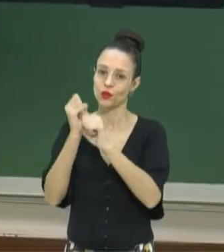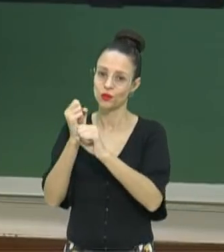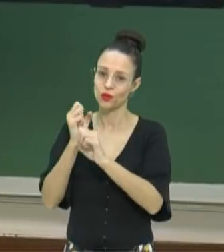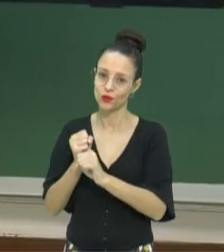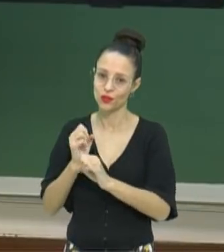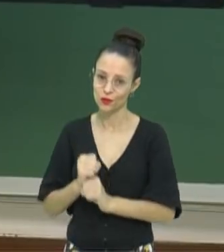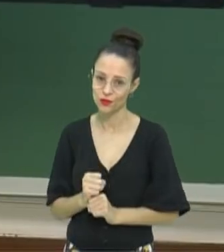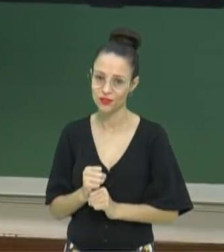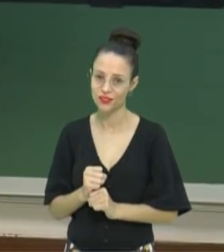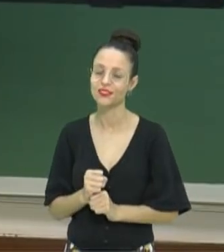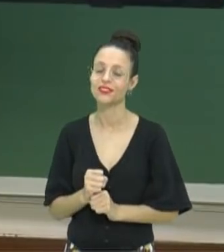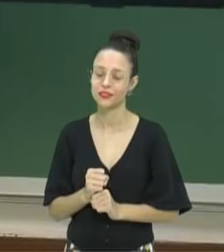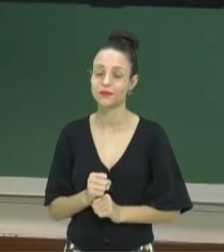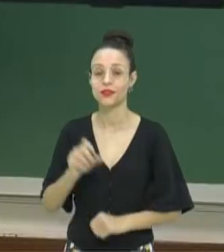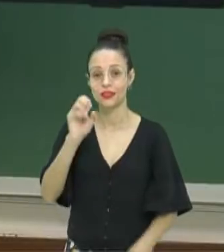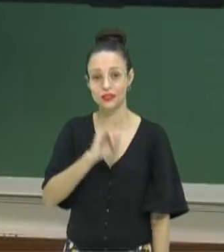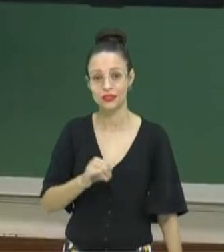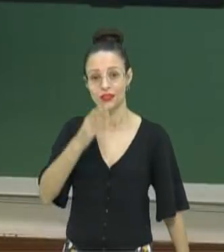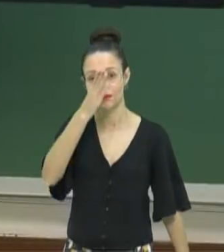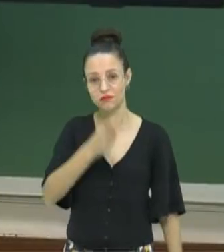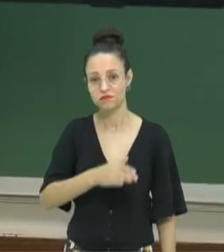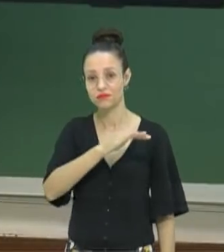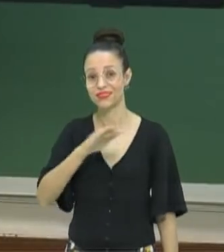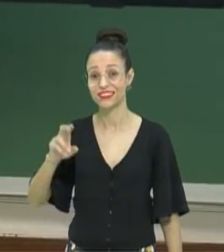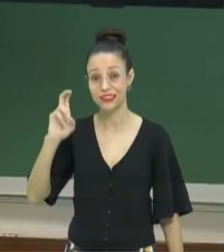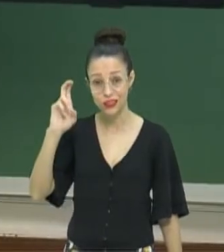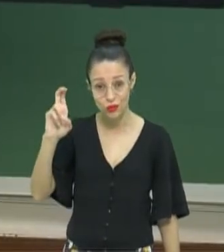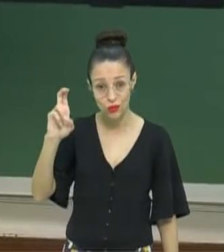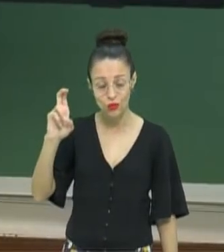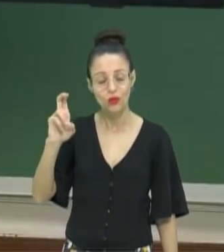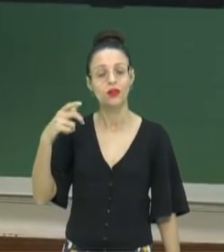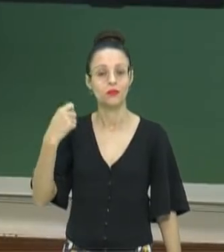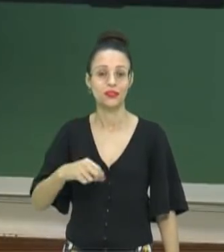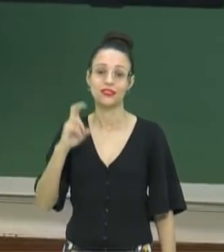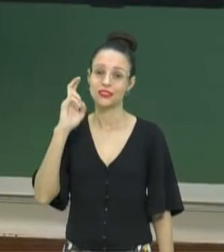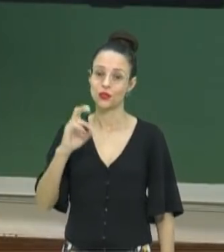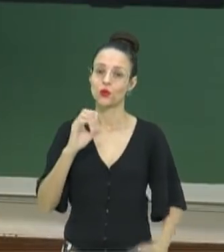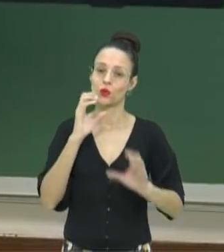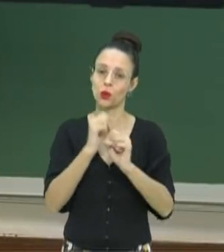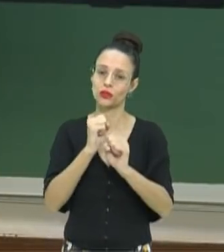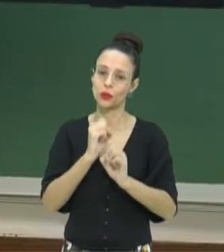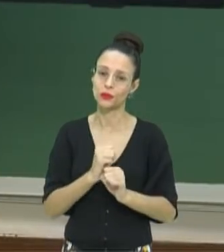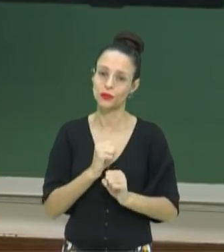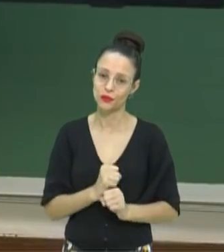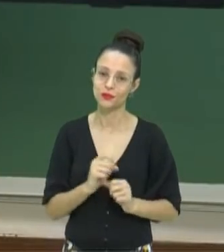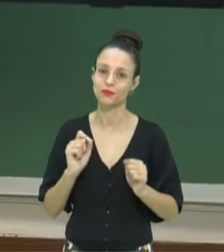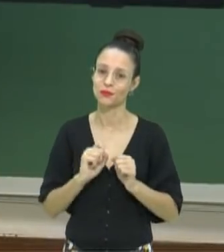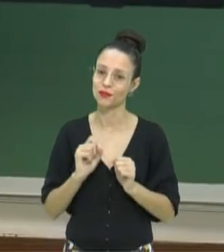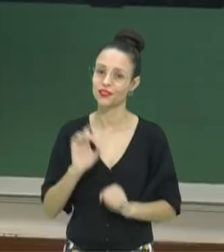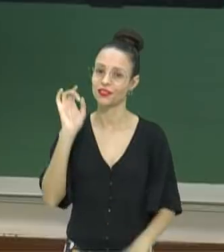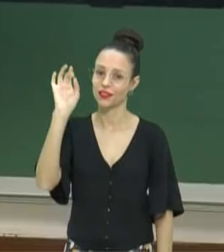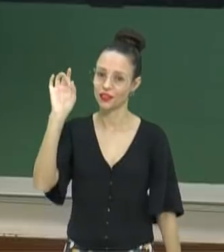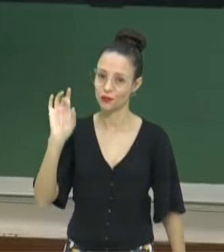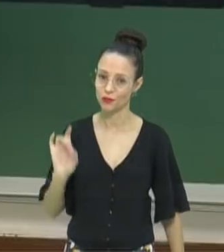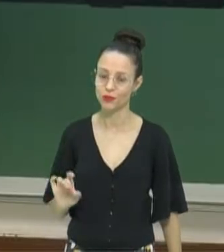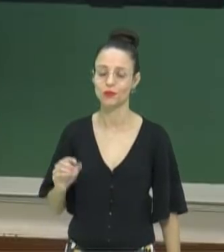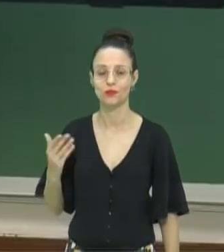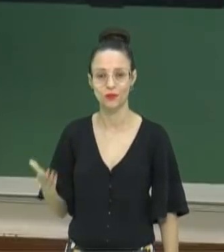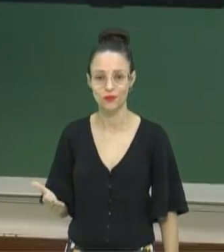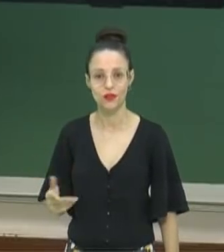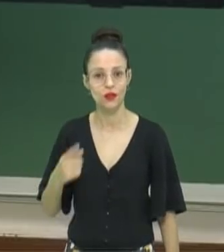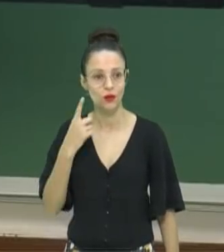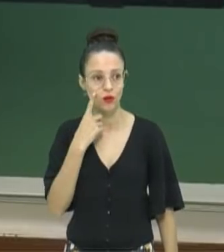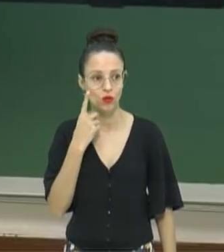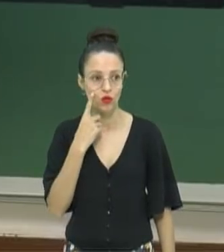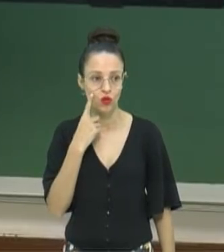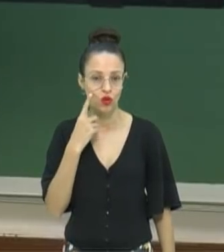a área de cada figura. Se você repartir lá em 5, você vai ter 5 contas para fazer de cada uma dessas figuras. Então,